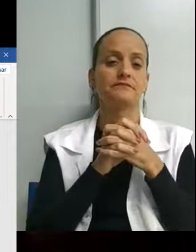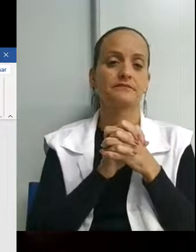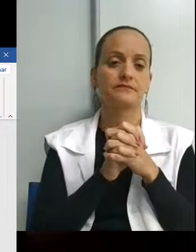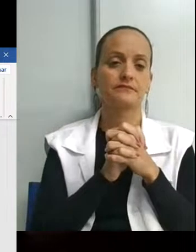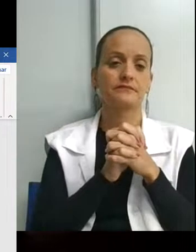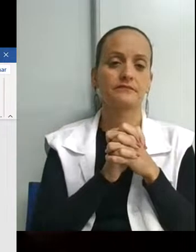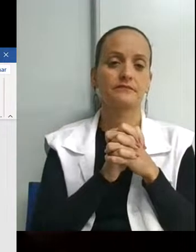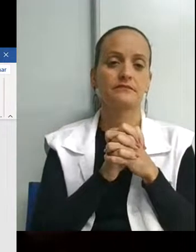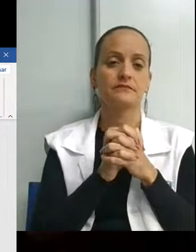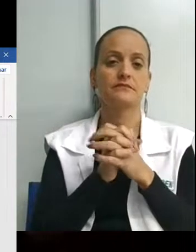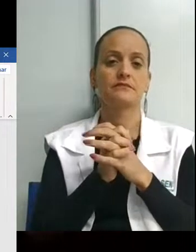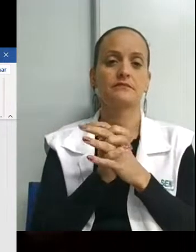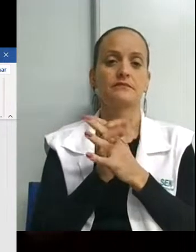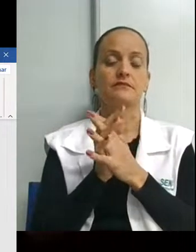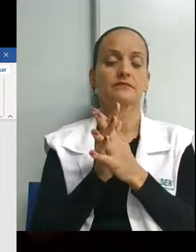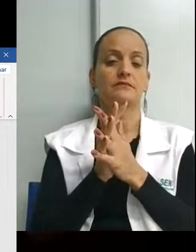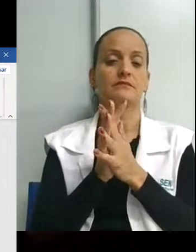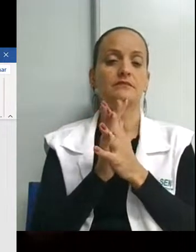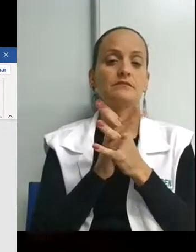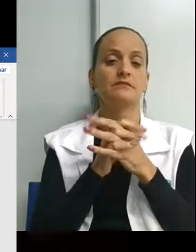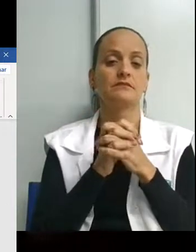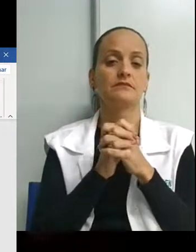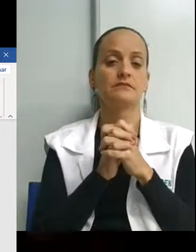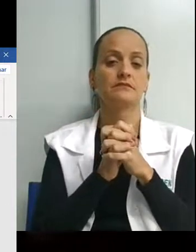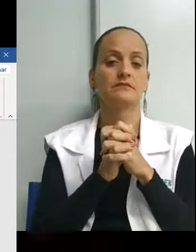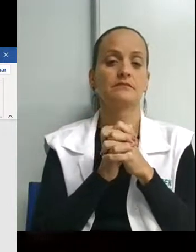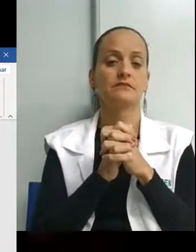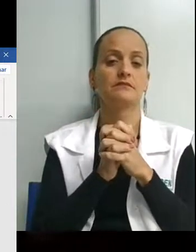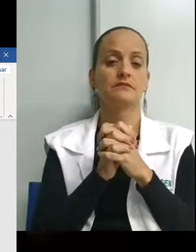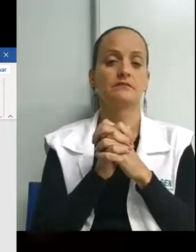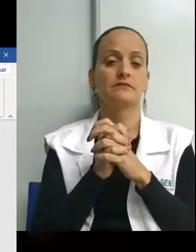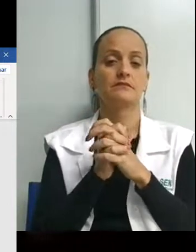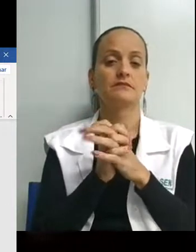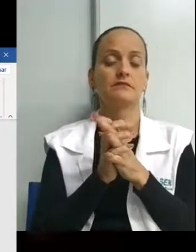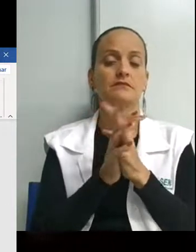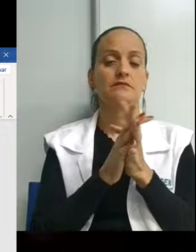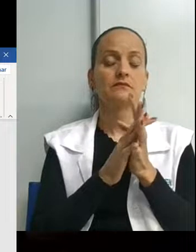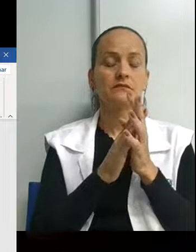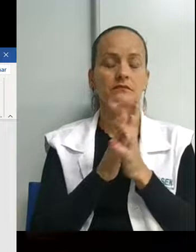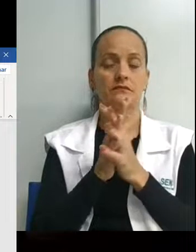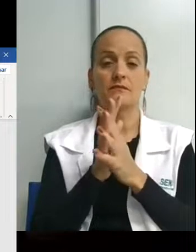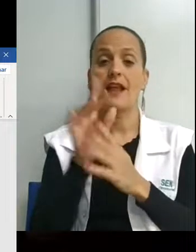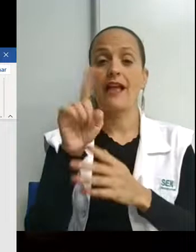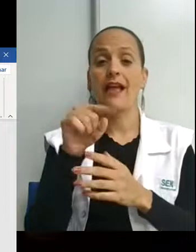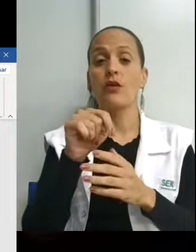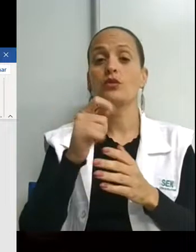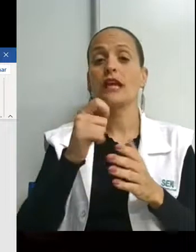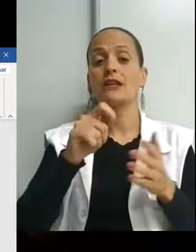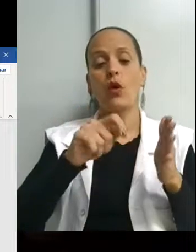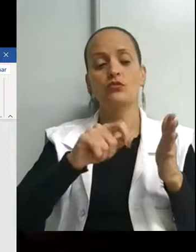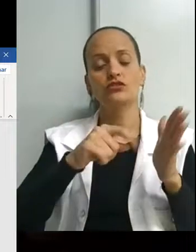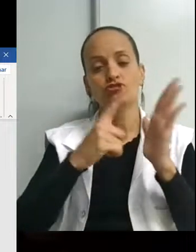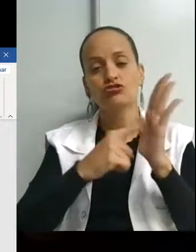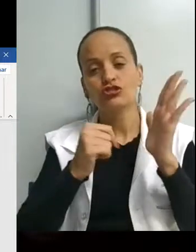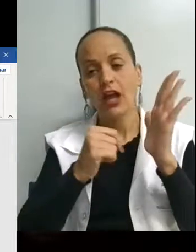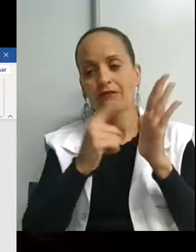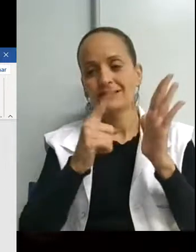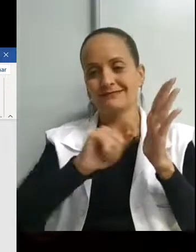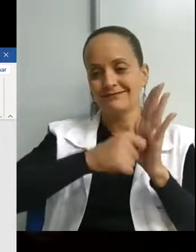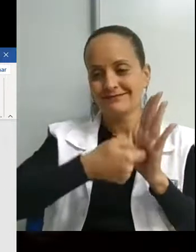Especificação da chave do motor. No caso, a chave para acionar o motor. Né?